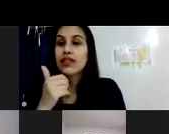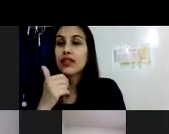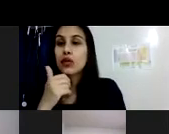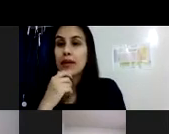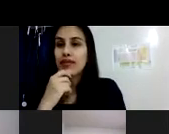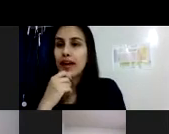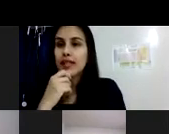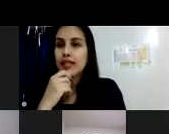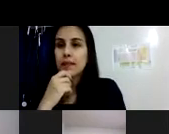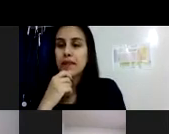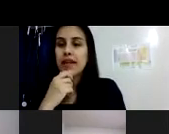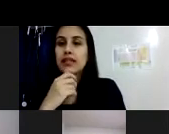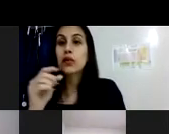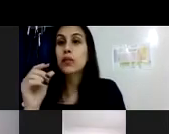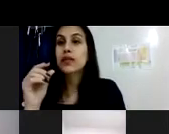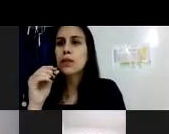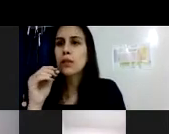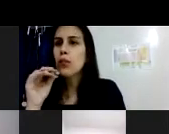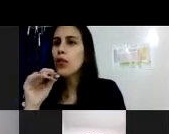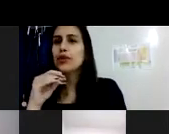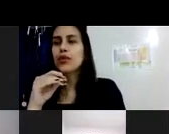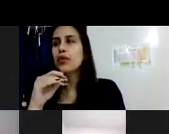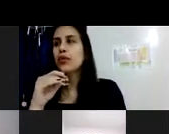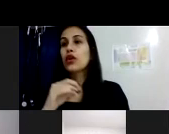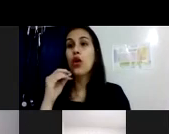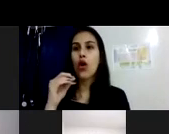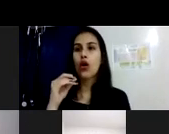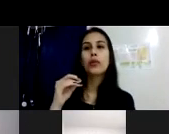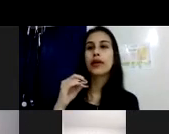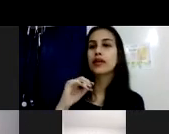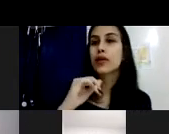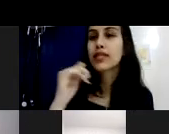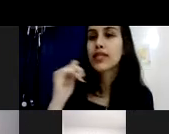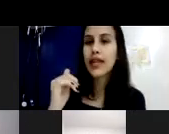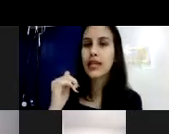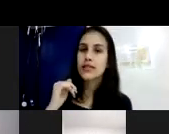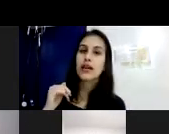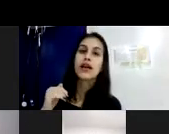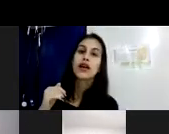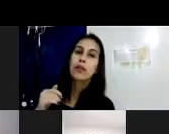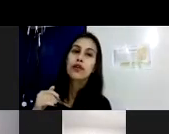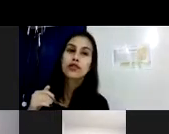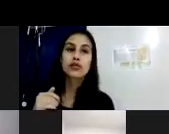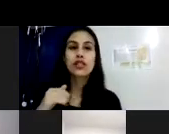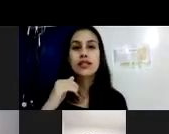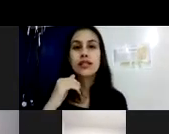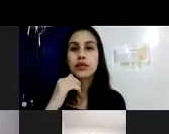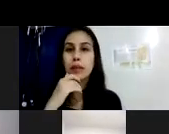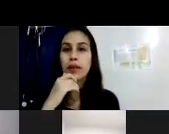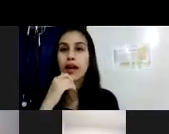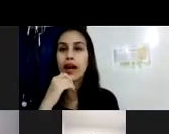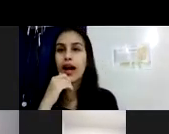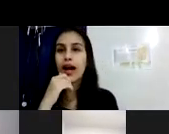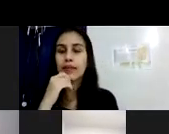utilizar a fita dupla face, tá? Tem umas muito que colam mesmo, excelentes. Eu posso estar